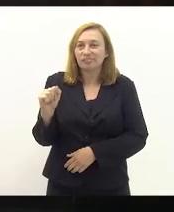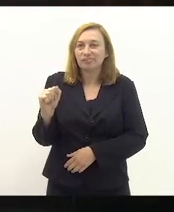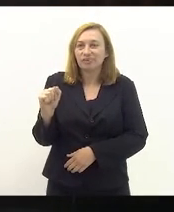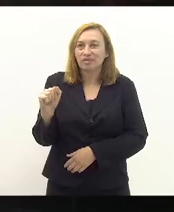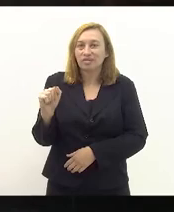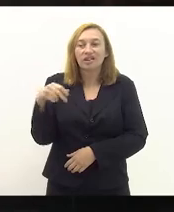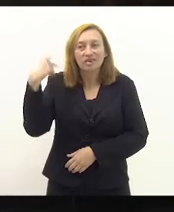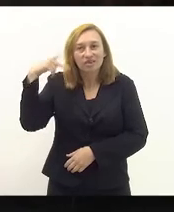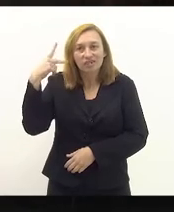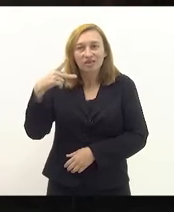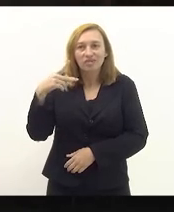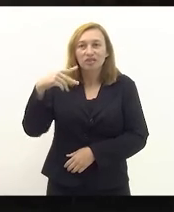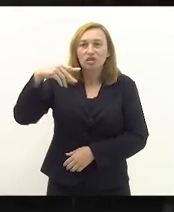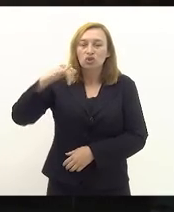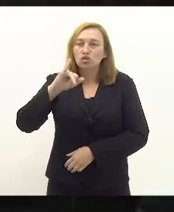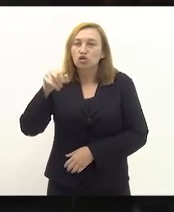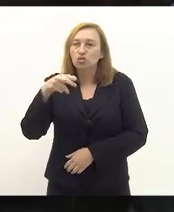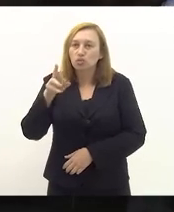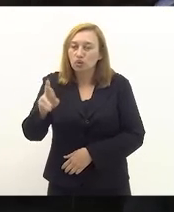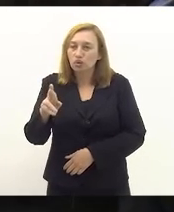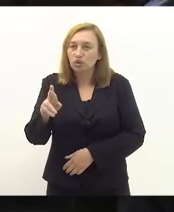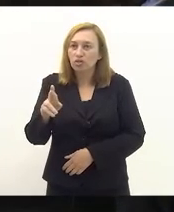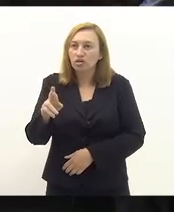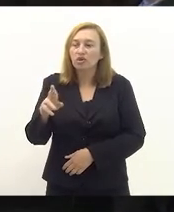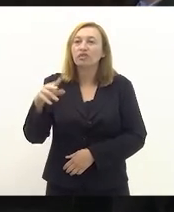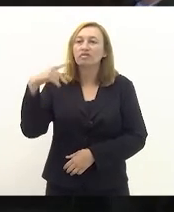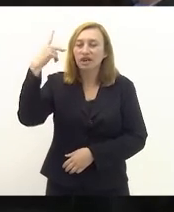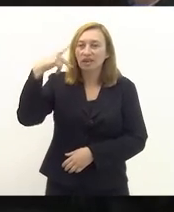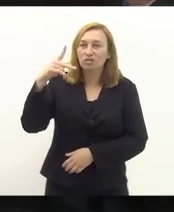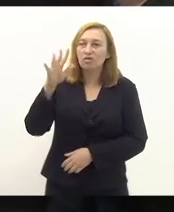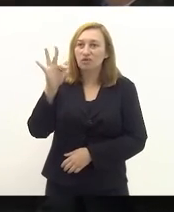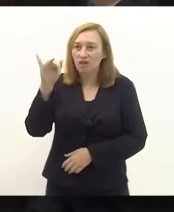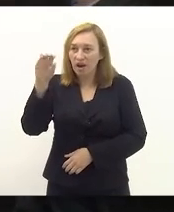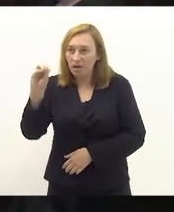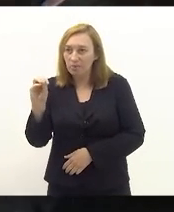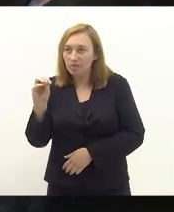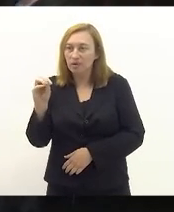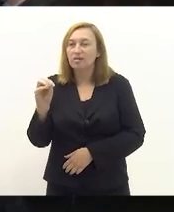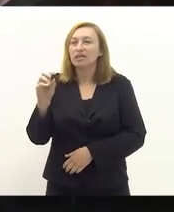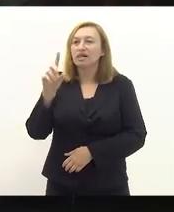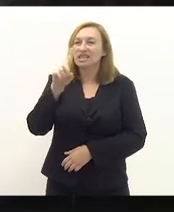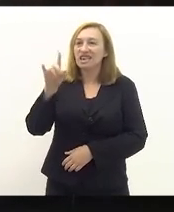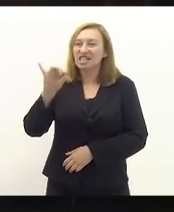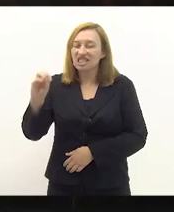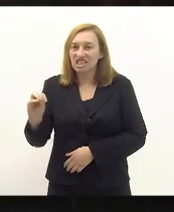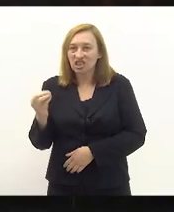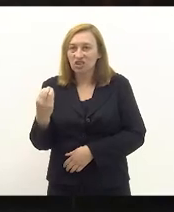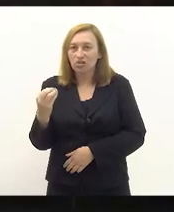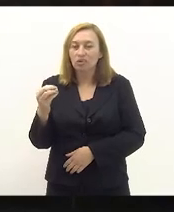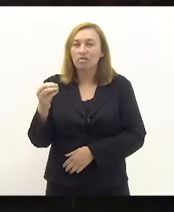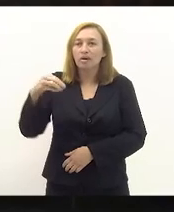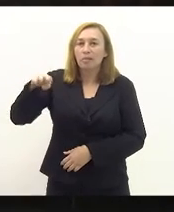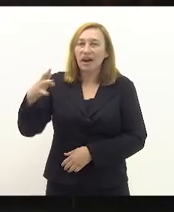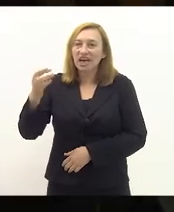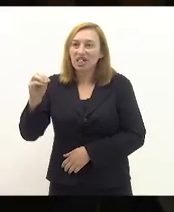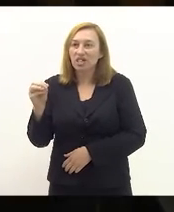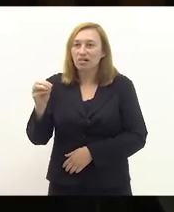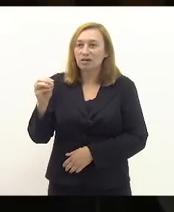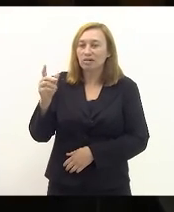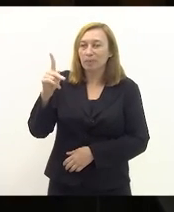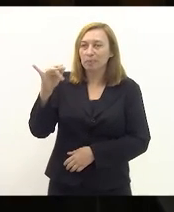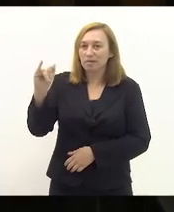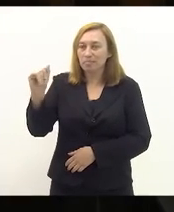o vereador amigo Júnior Wheels Vereador Fábio Martins Zezinho do Mineirão Marquinhos da pipa